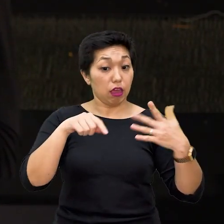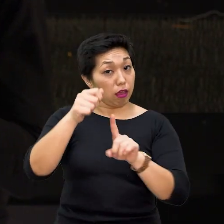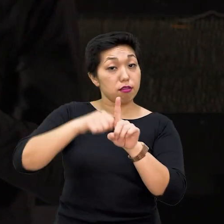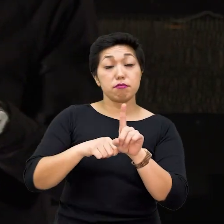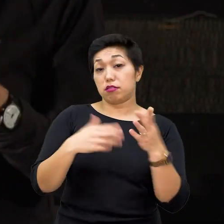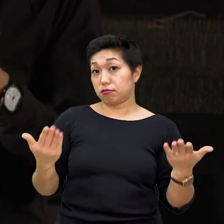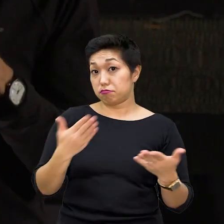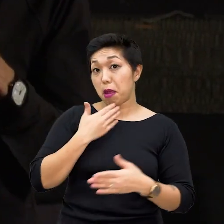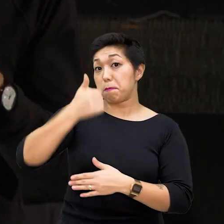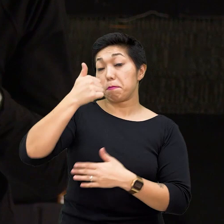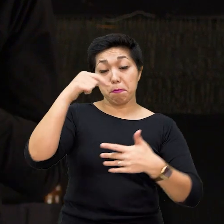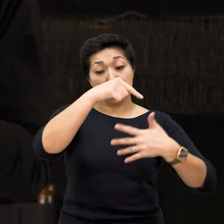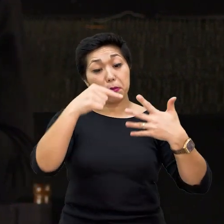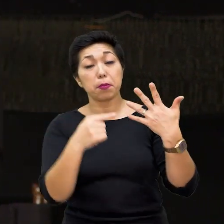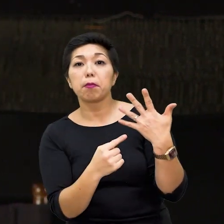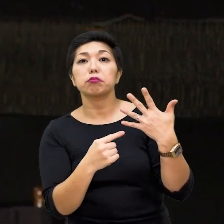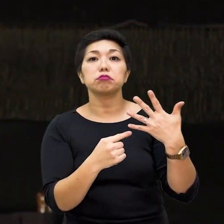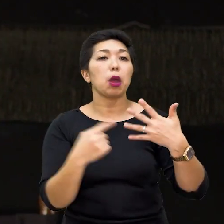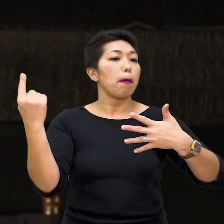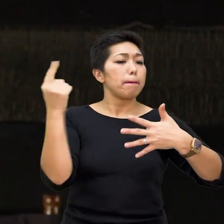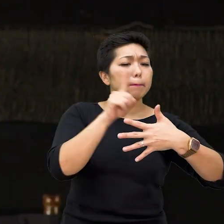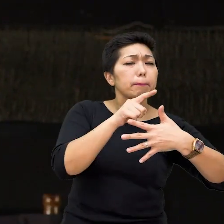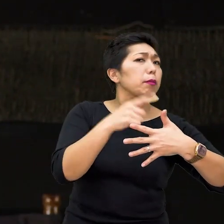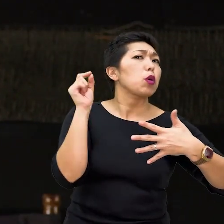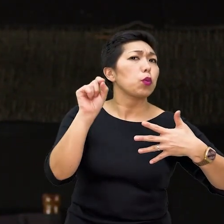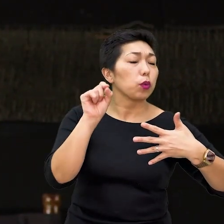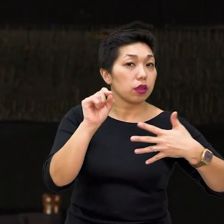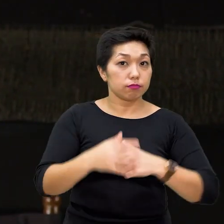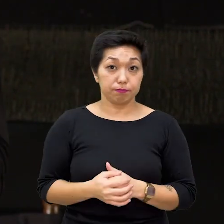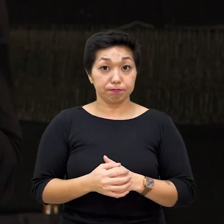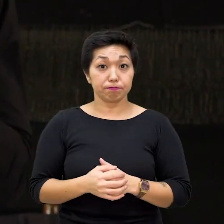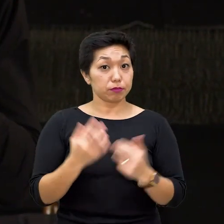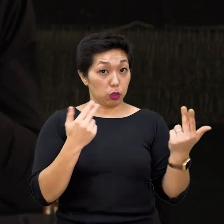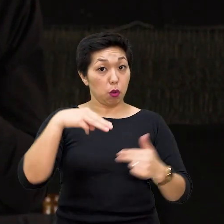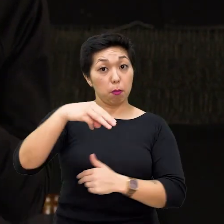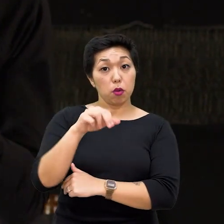naquele mês. E qual a primeira prioridade? Conforme a Mônica falou,